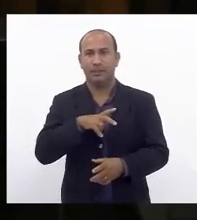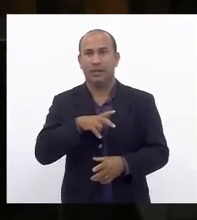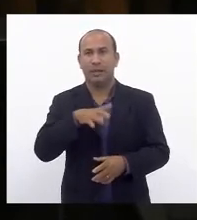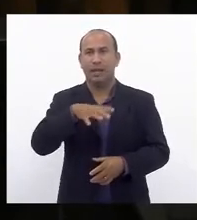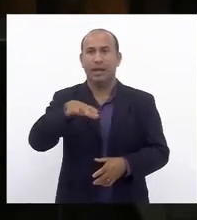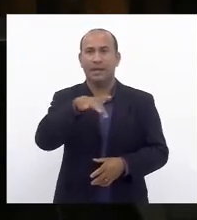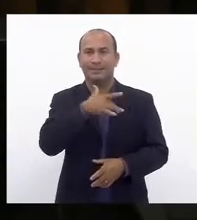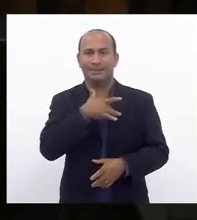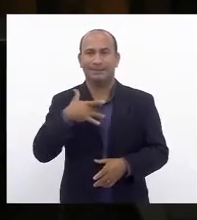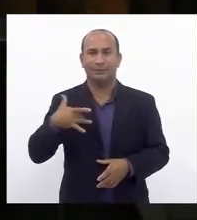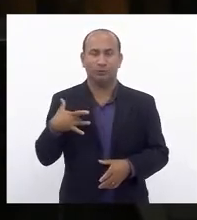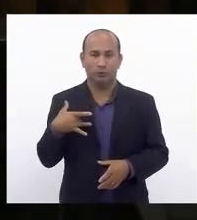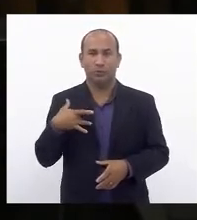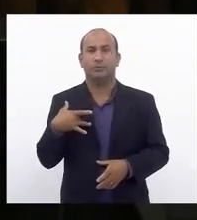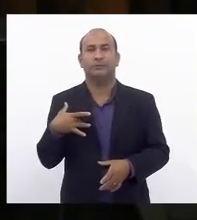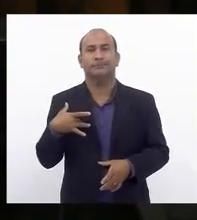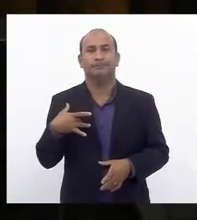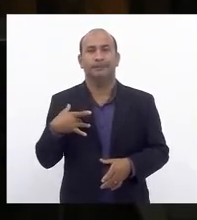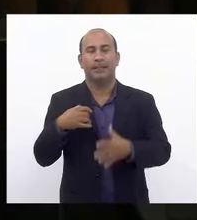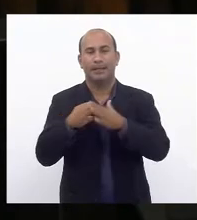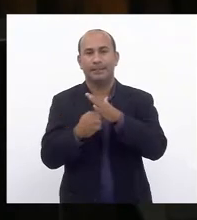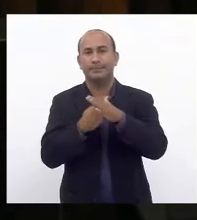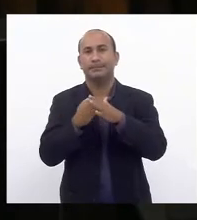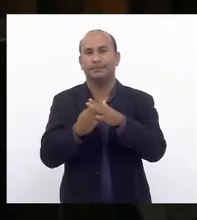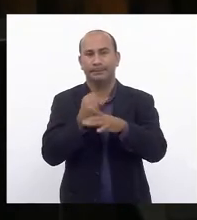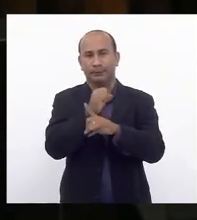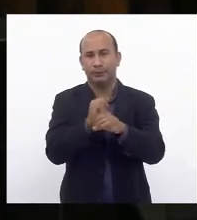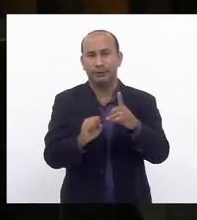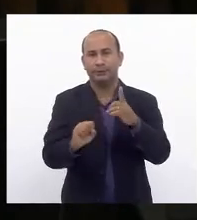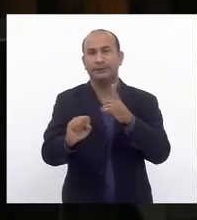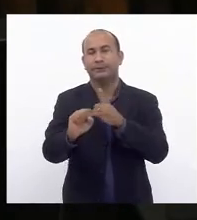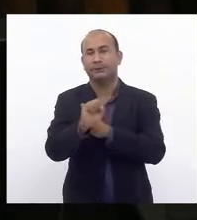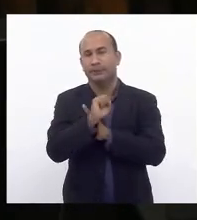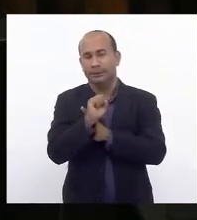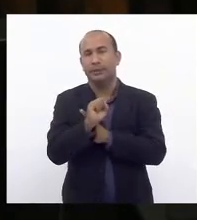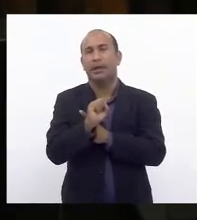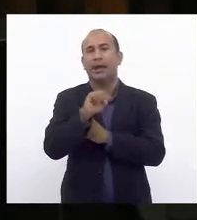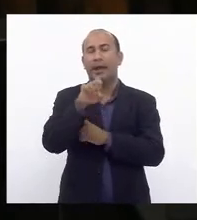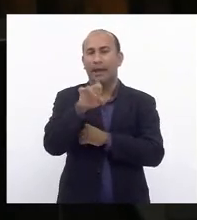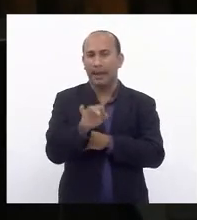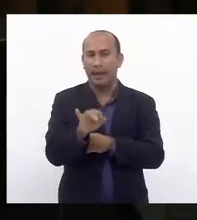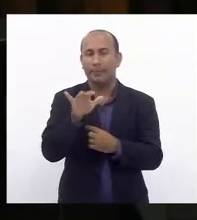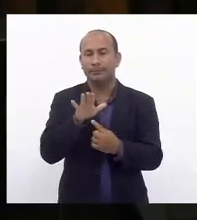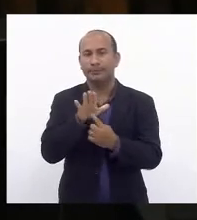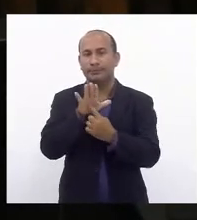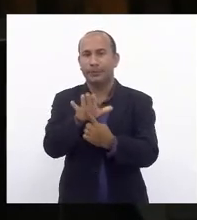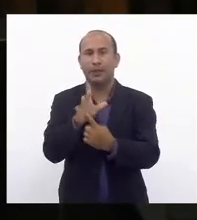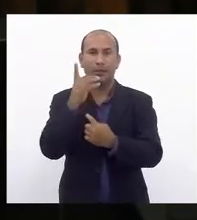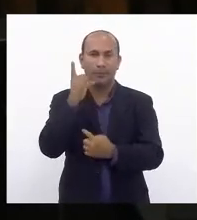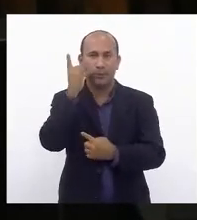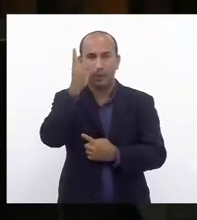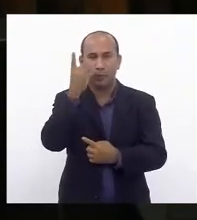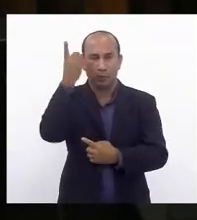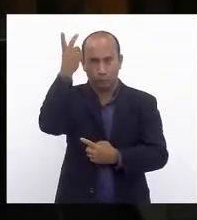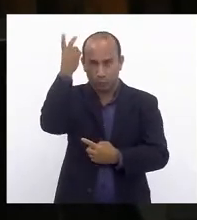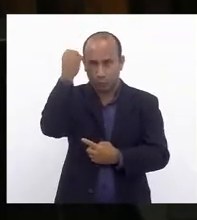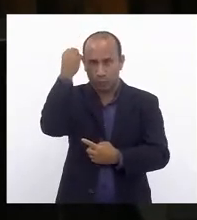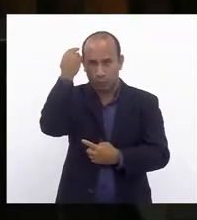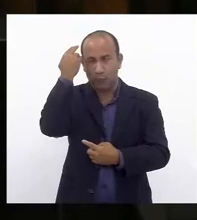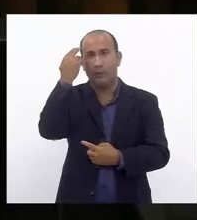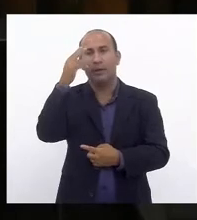saúde. E as organizações sociais são o símbolo, deputado Eliomar,